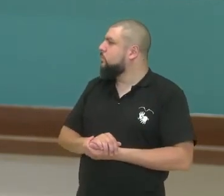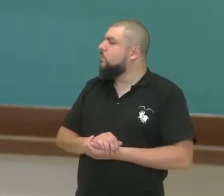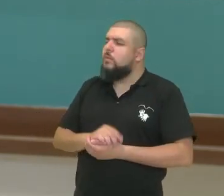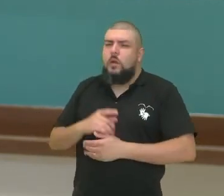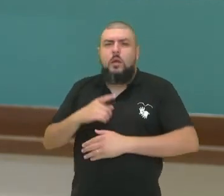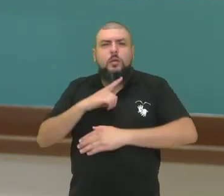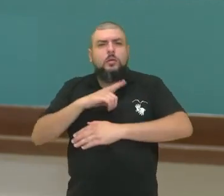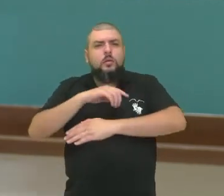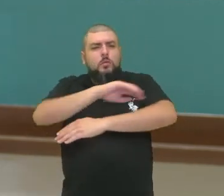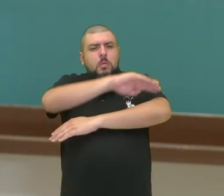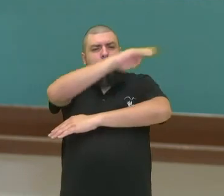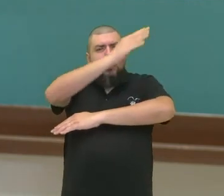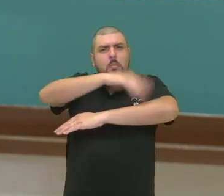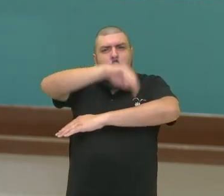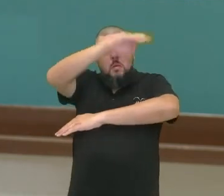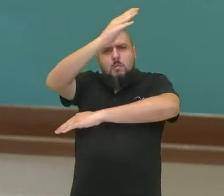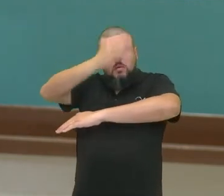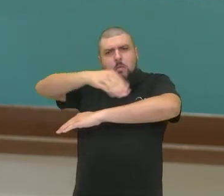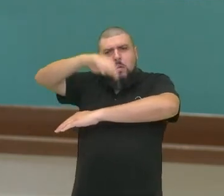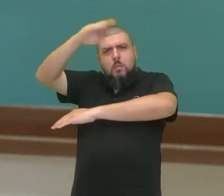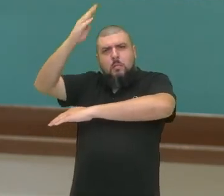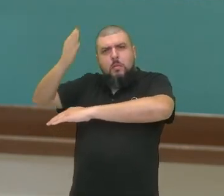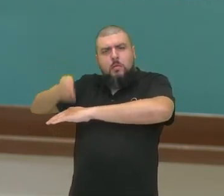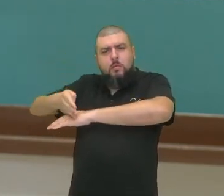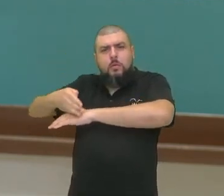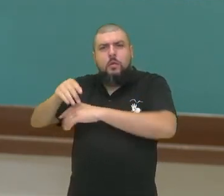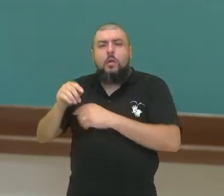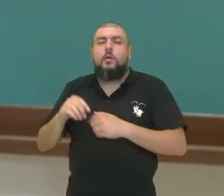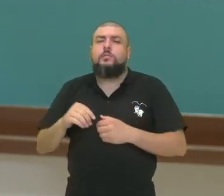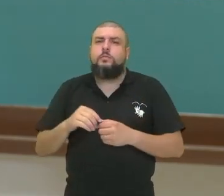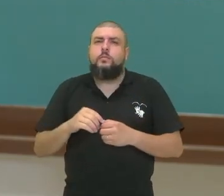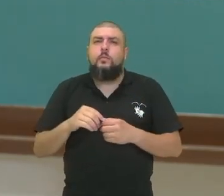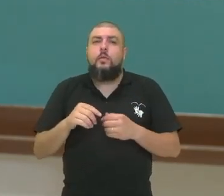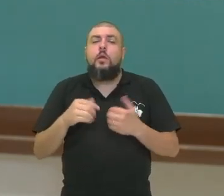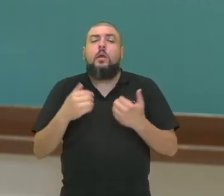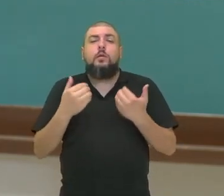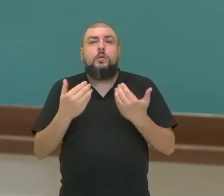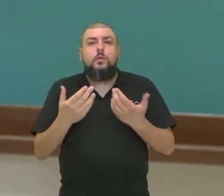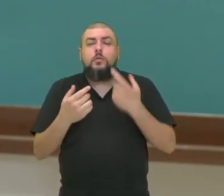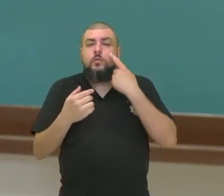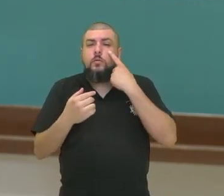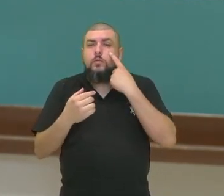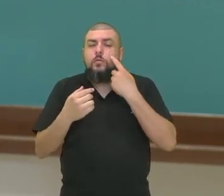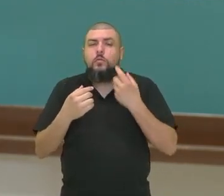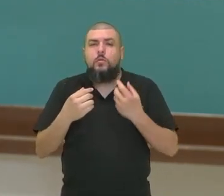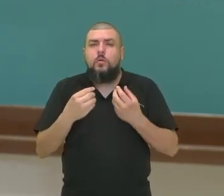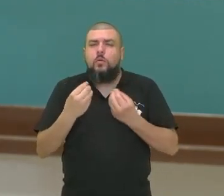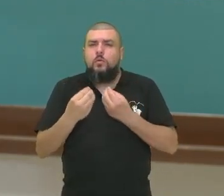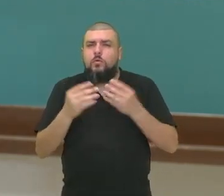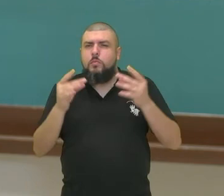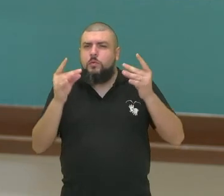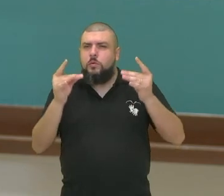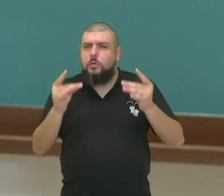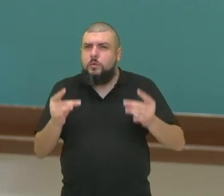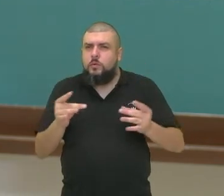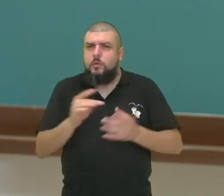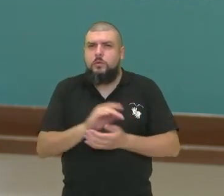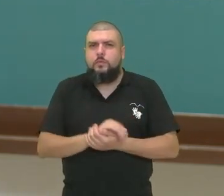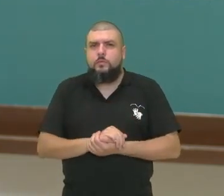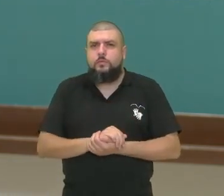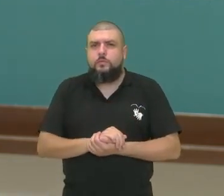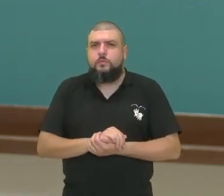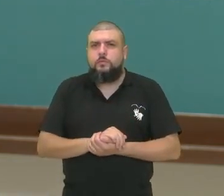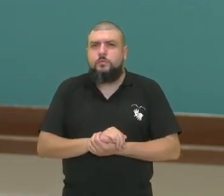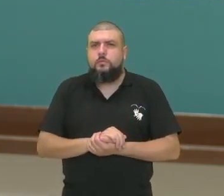né, que é a cadeia do Atlas, e de um modo geral então, vamos ver aqui então nos detalhes, olha só. Sua